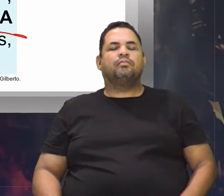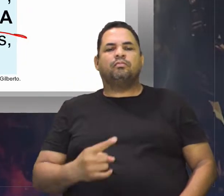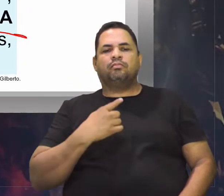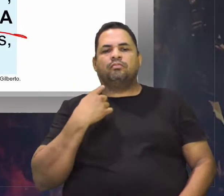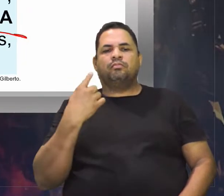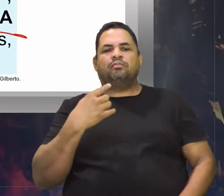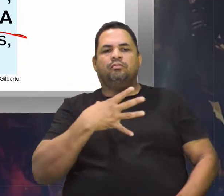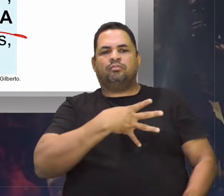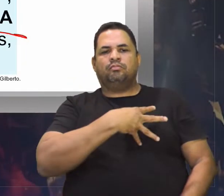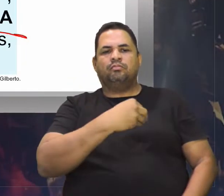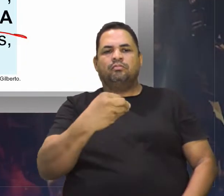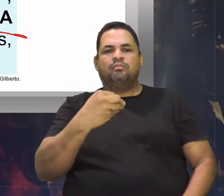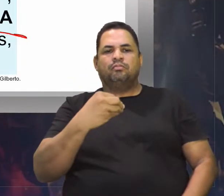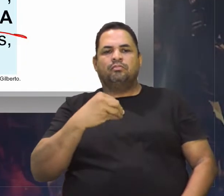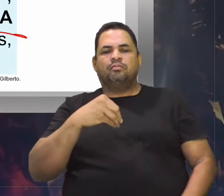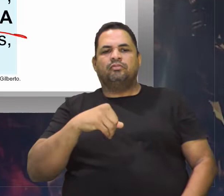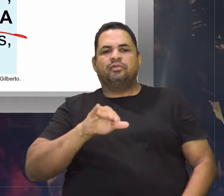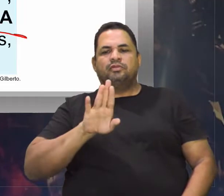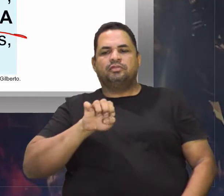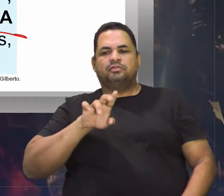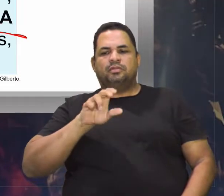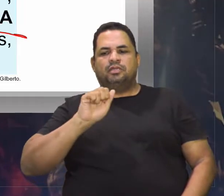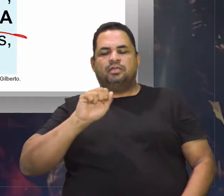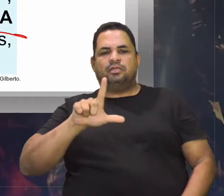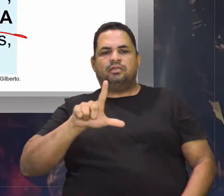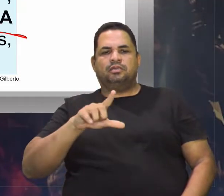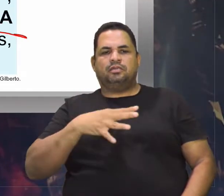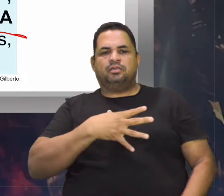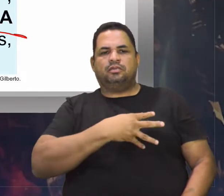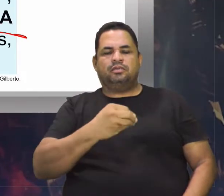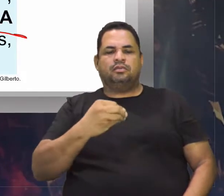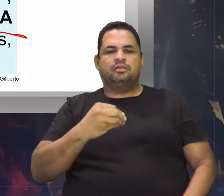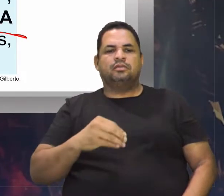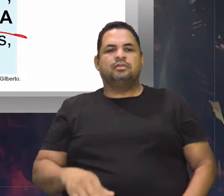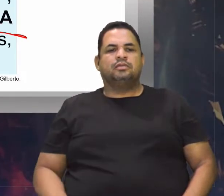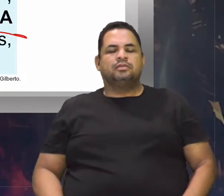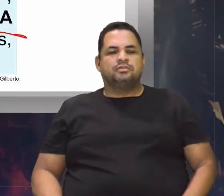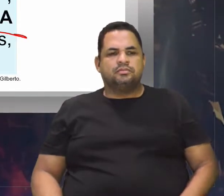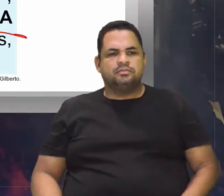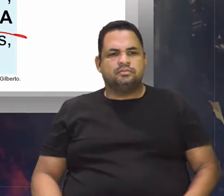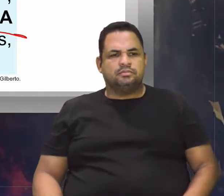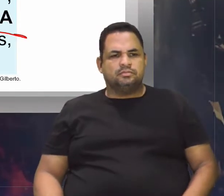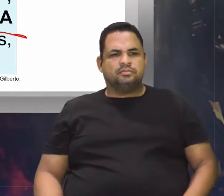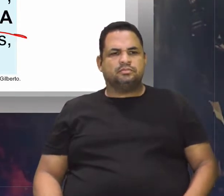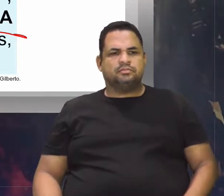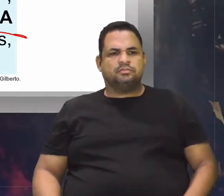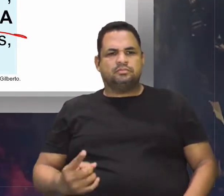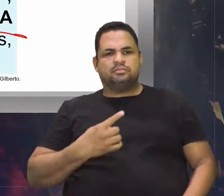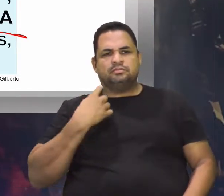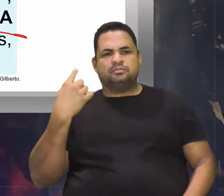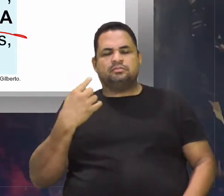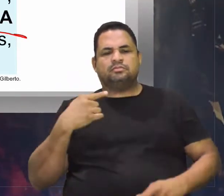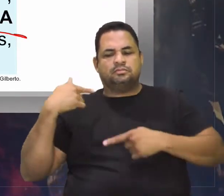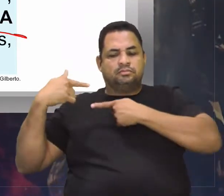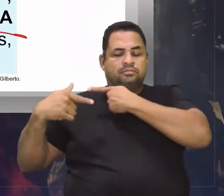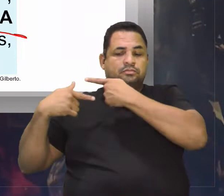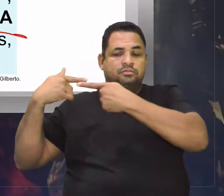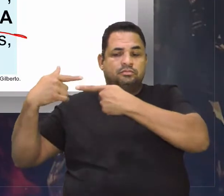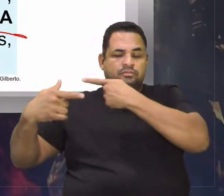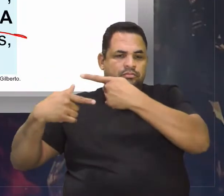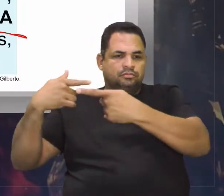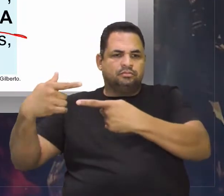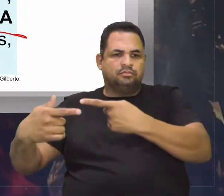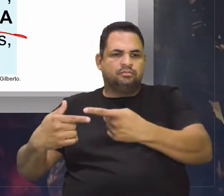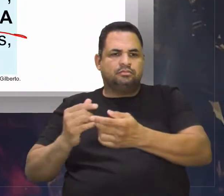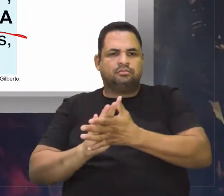Somos filhos de Ismael, que era filho de Abraão com Agar. Nós somos descendentes